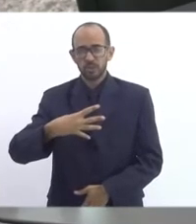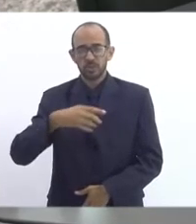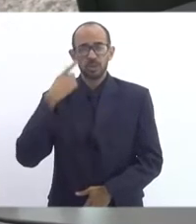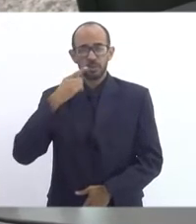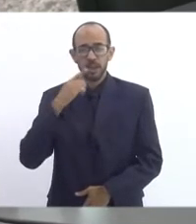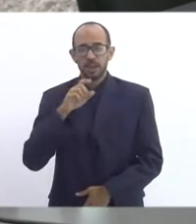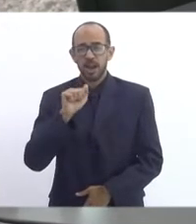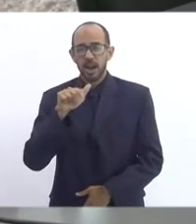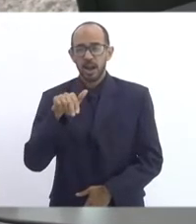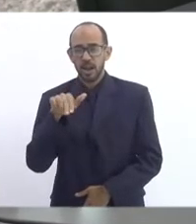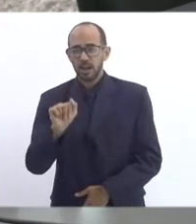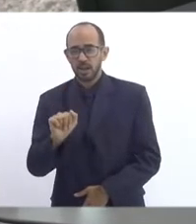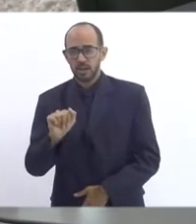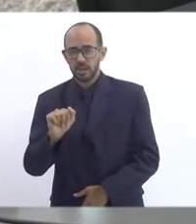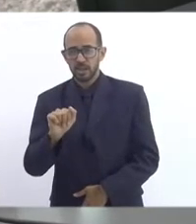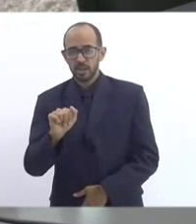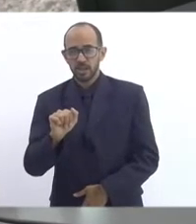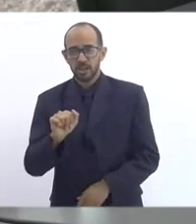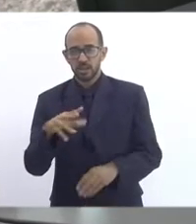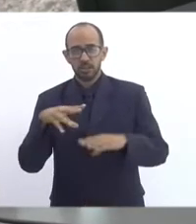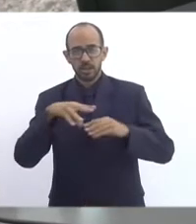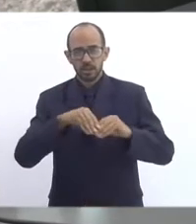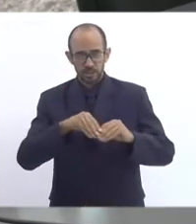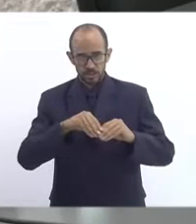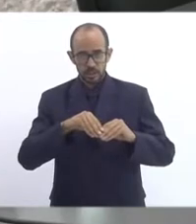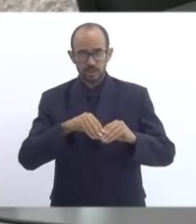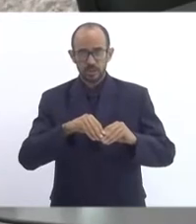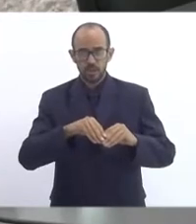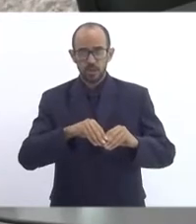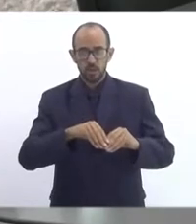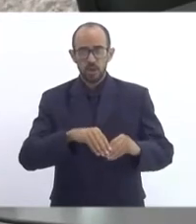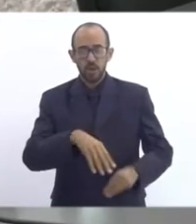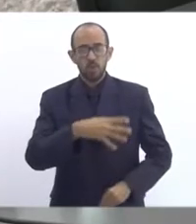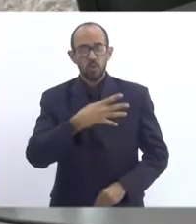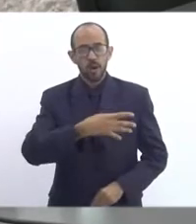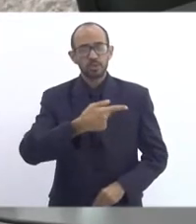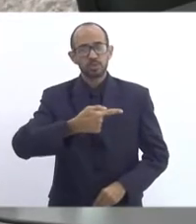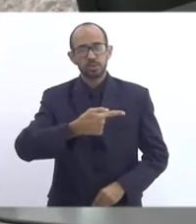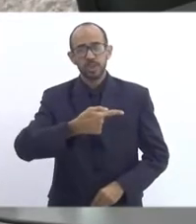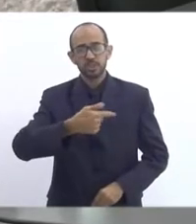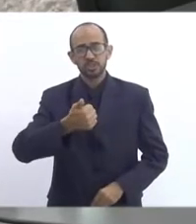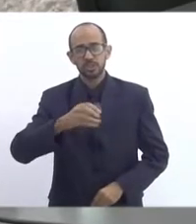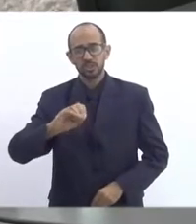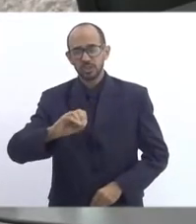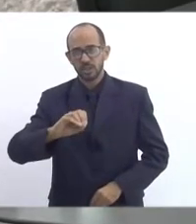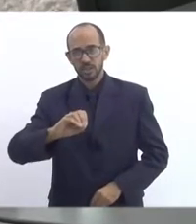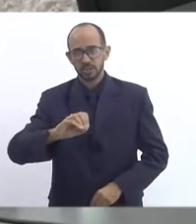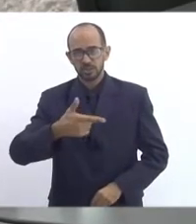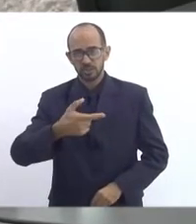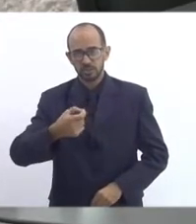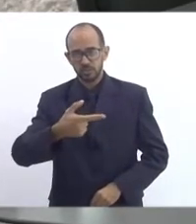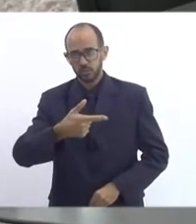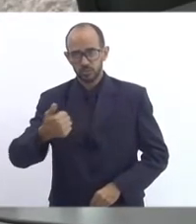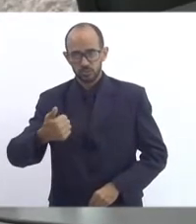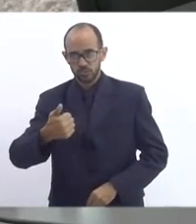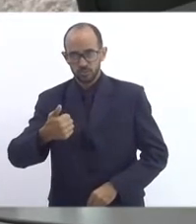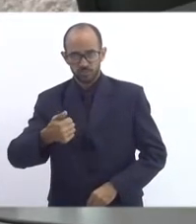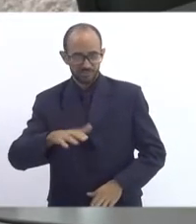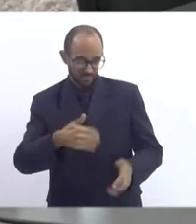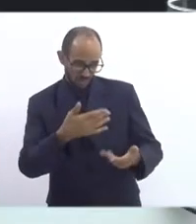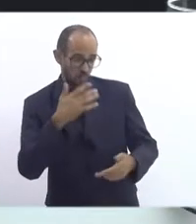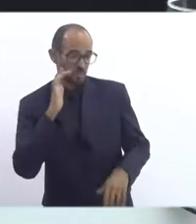Passos. Parecer é pela anexação ao projeto de lei 4710 de 2021. Acho que esses projetos, por